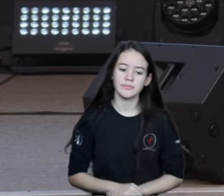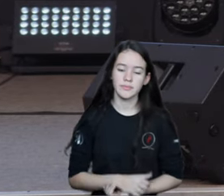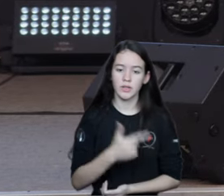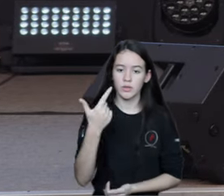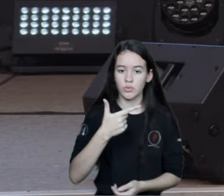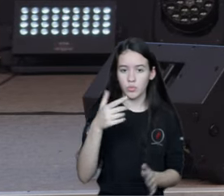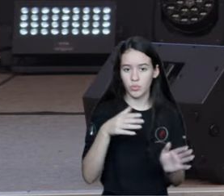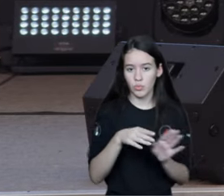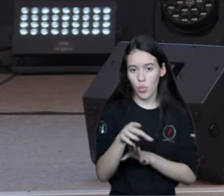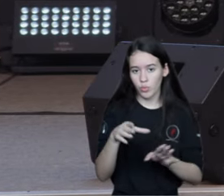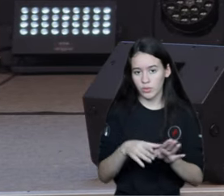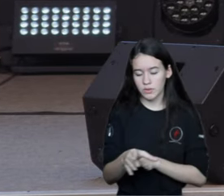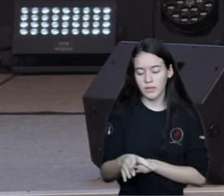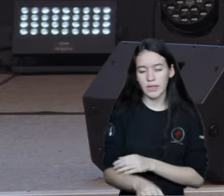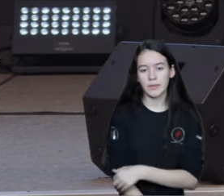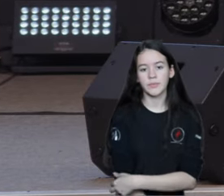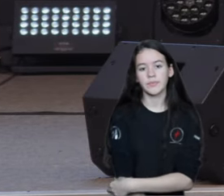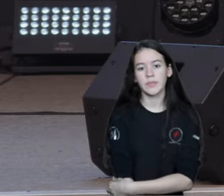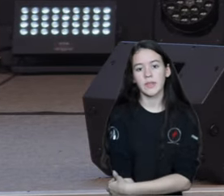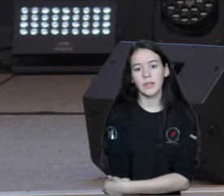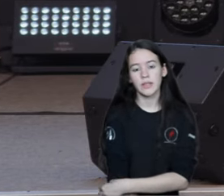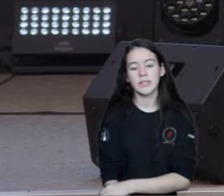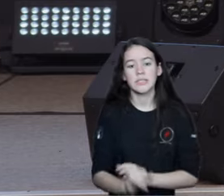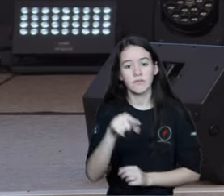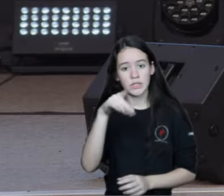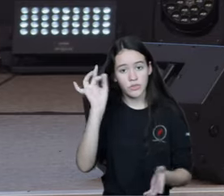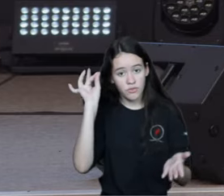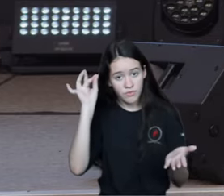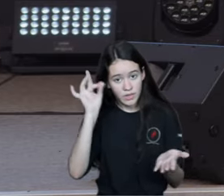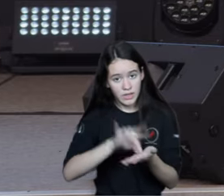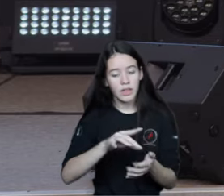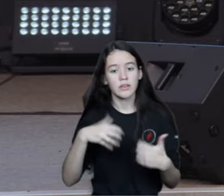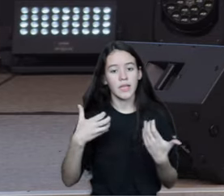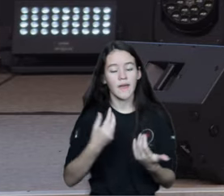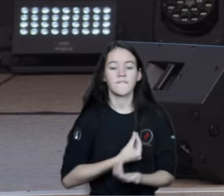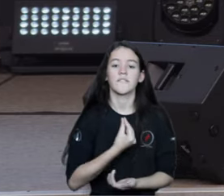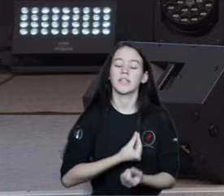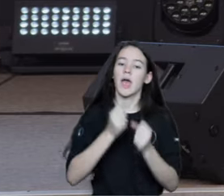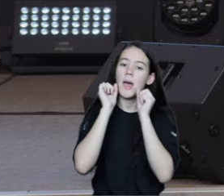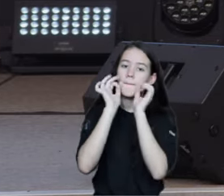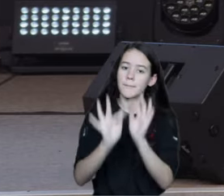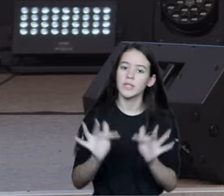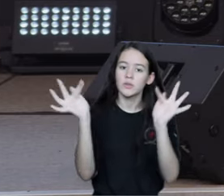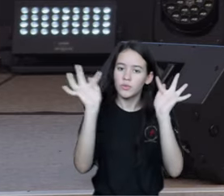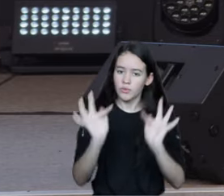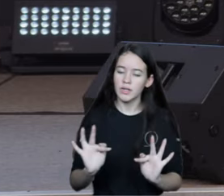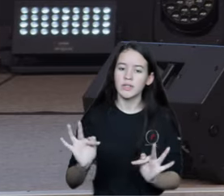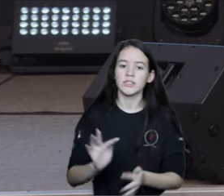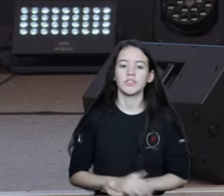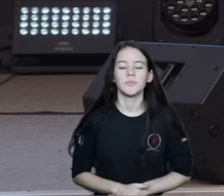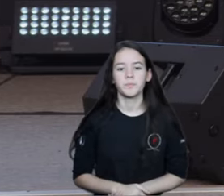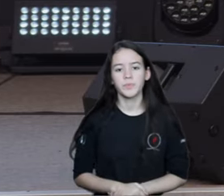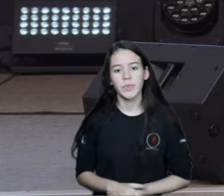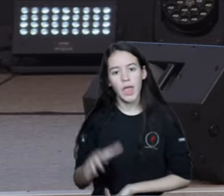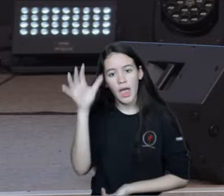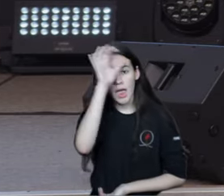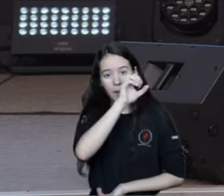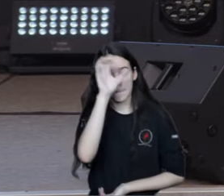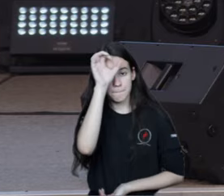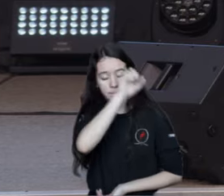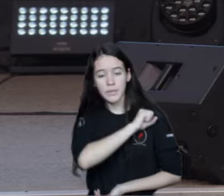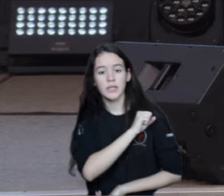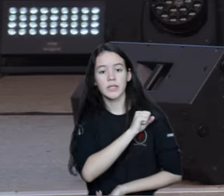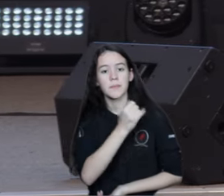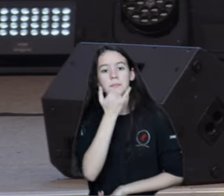segundo o conselho que eu te dou se você de fato quer ter uma vida abençoada Uma vida feliz aprenda